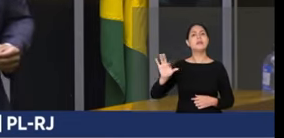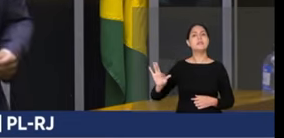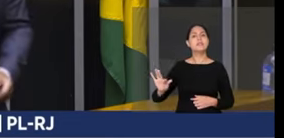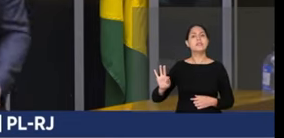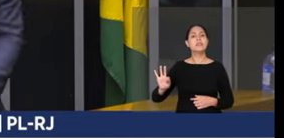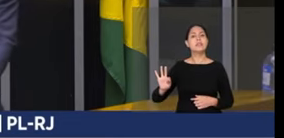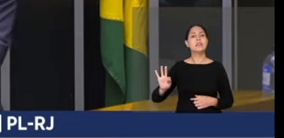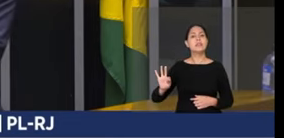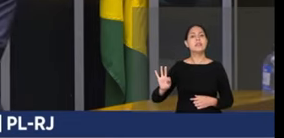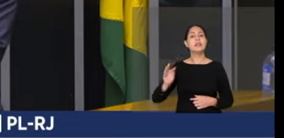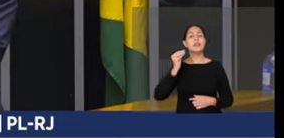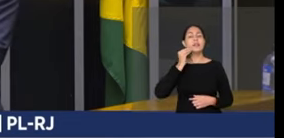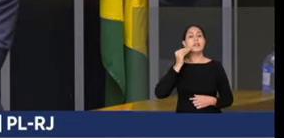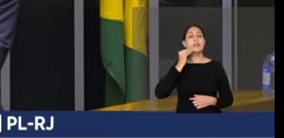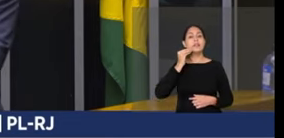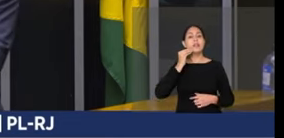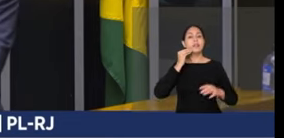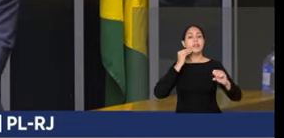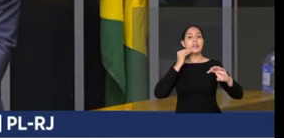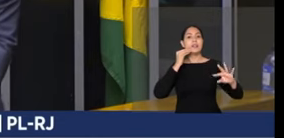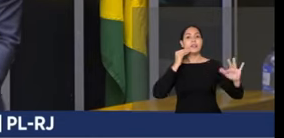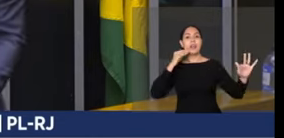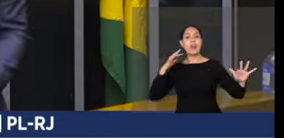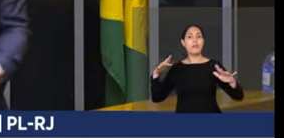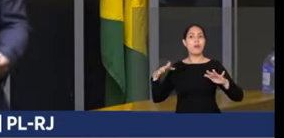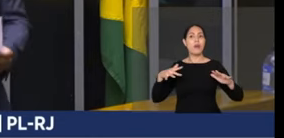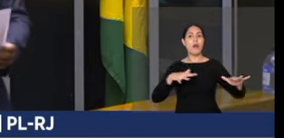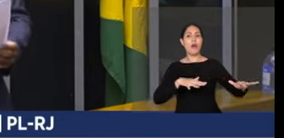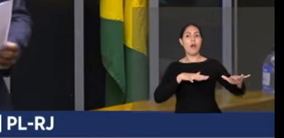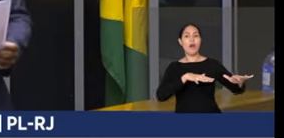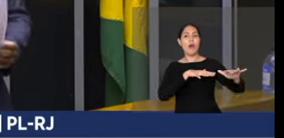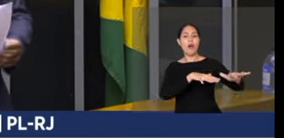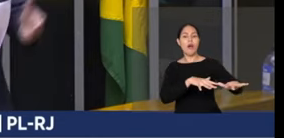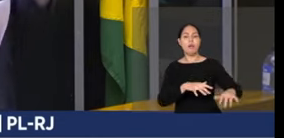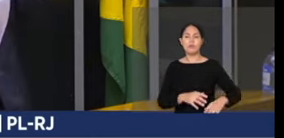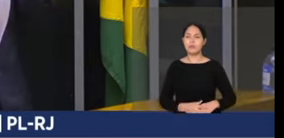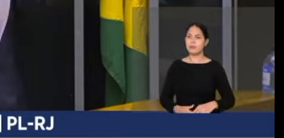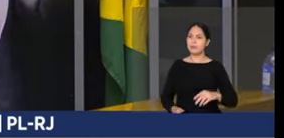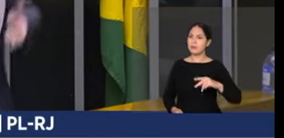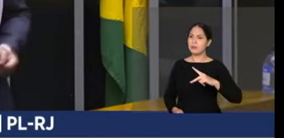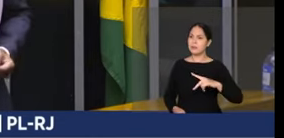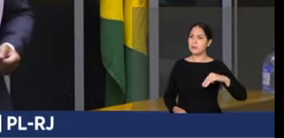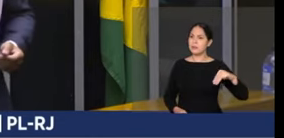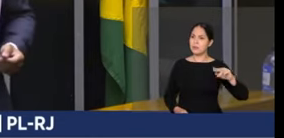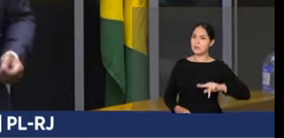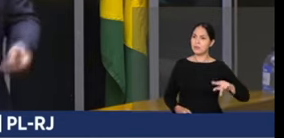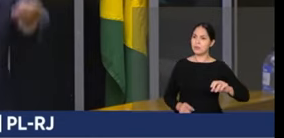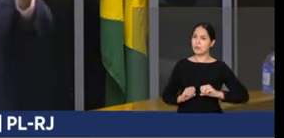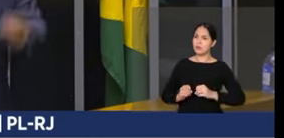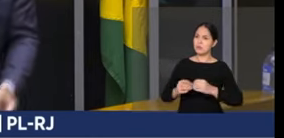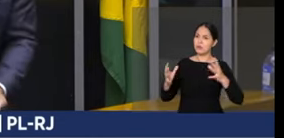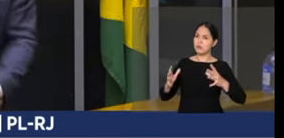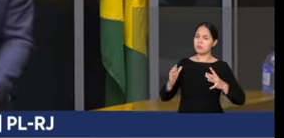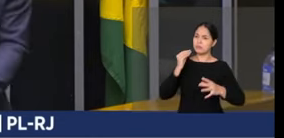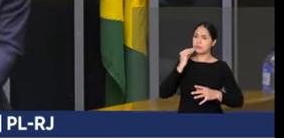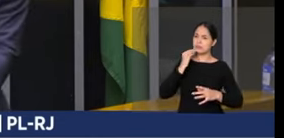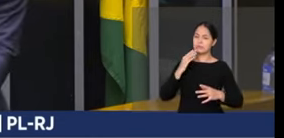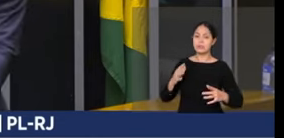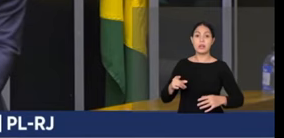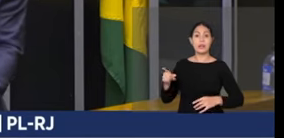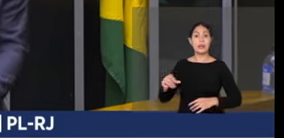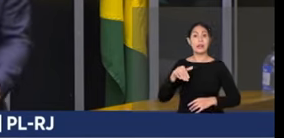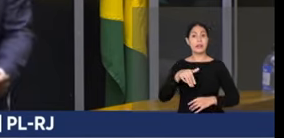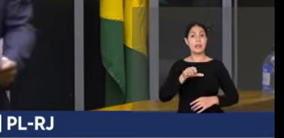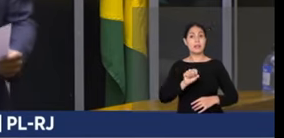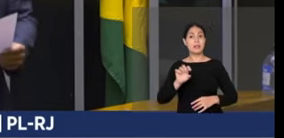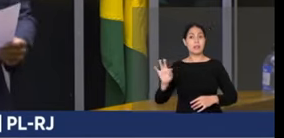usa bomba para dispersar manifestantes. Outra notícia, veja, MST invade Brasília e entra em confronto com a